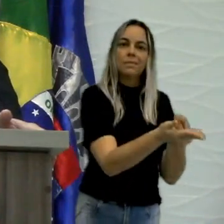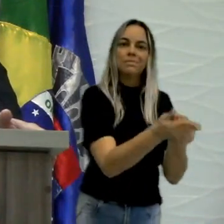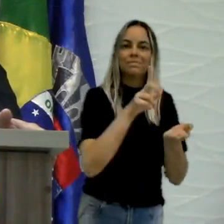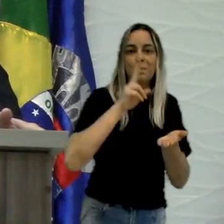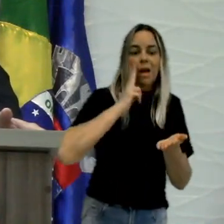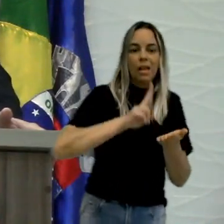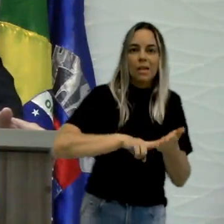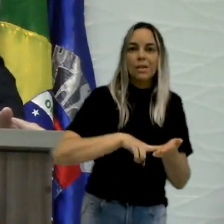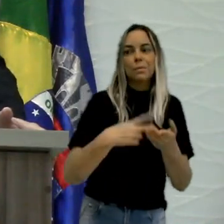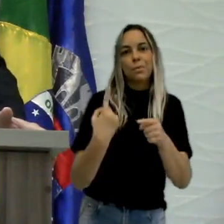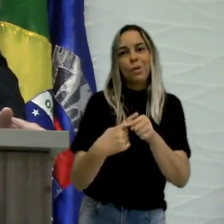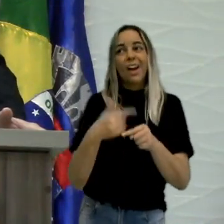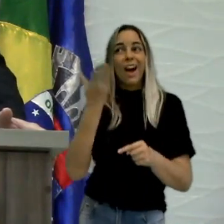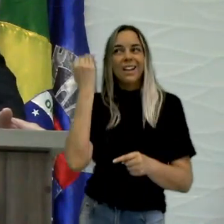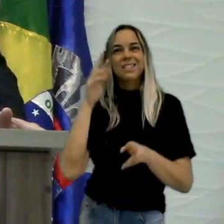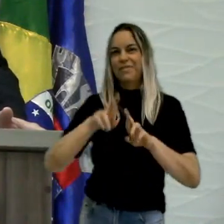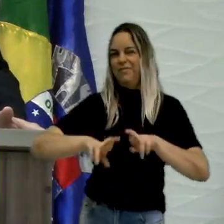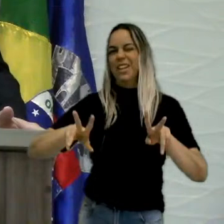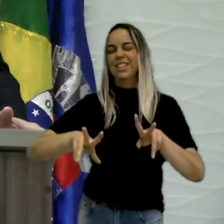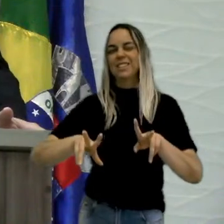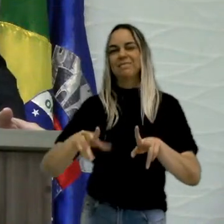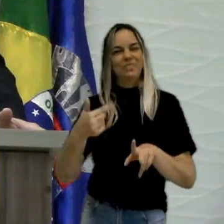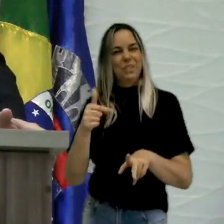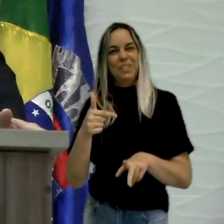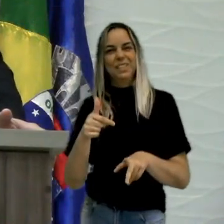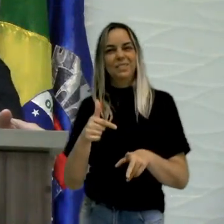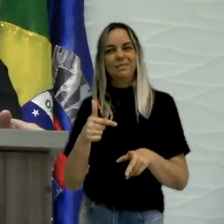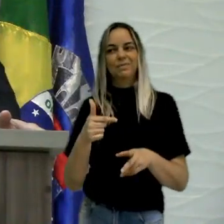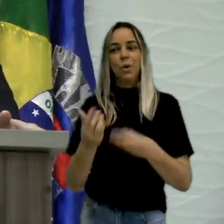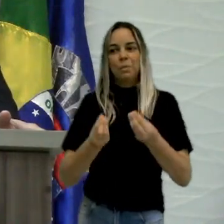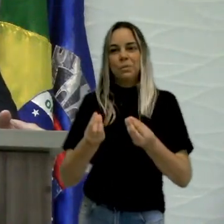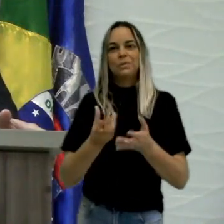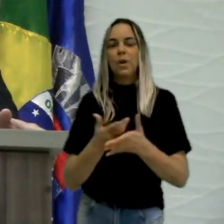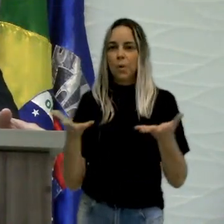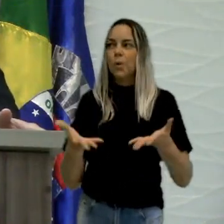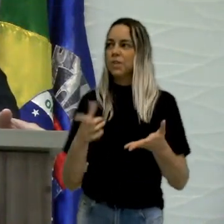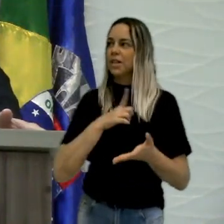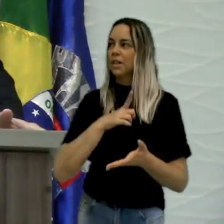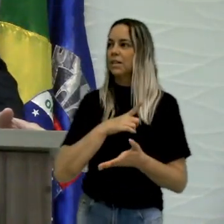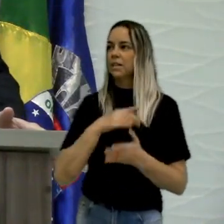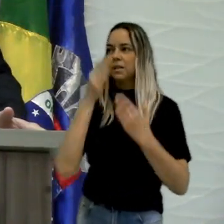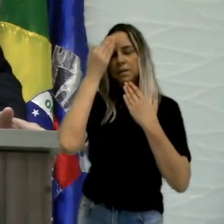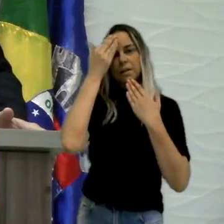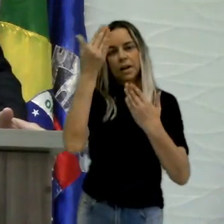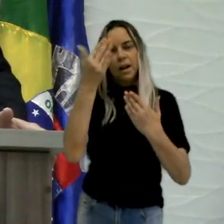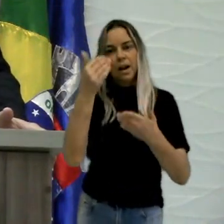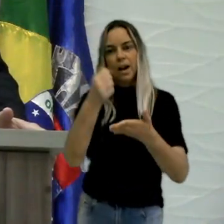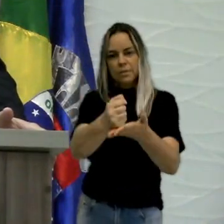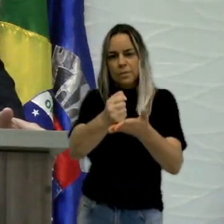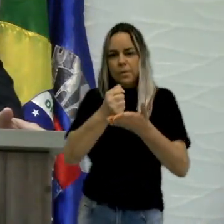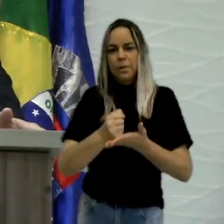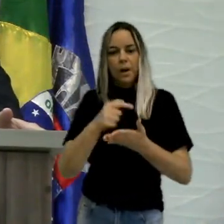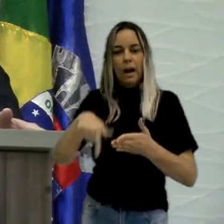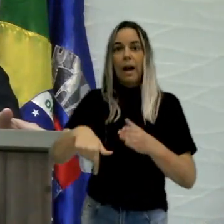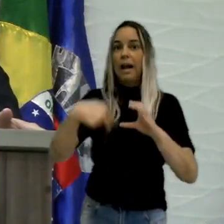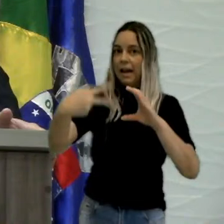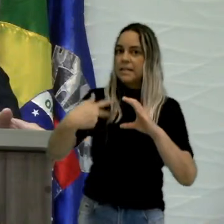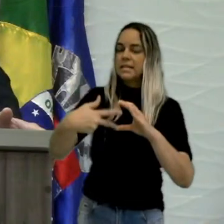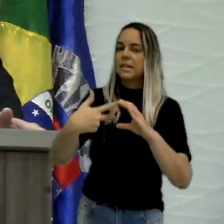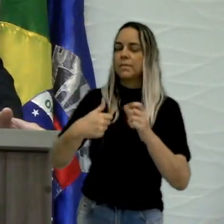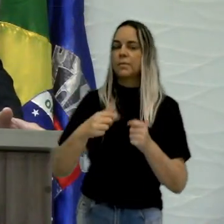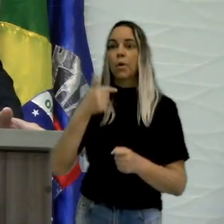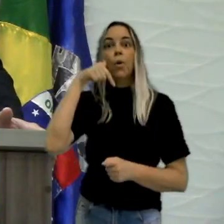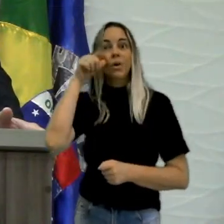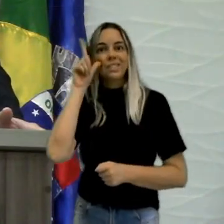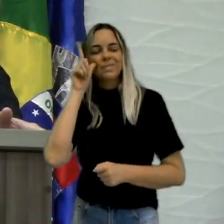organização de suas ruas e bairros, e agora tem. Então a gente está muito feliz por isso, agradeço o apoio dessa Casa Legislativa. Ontem fomos elogiados lá em Recife